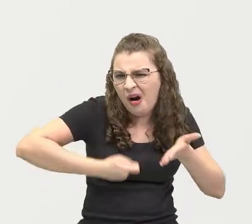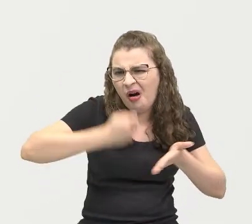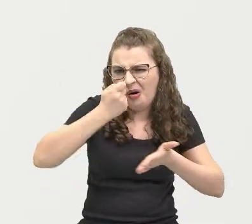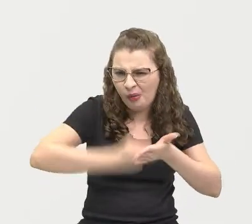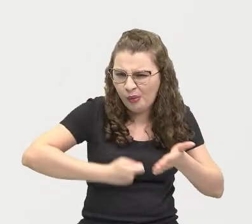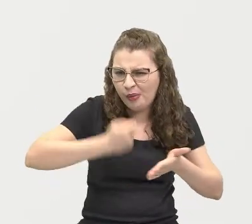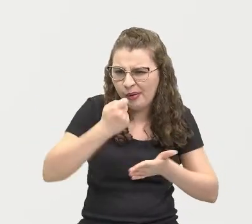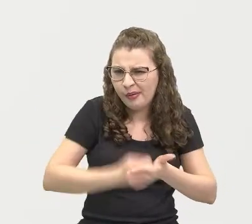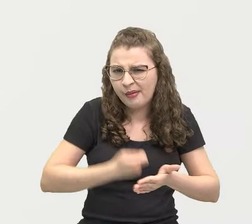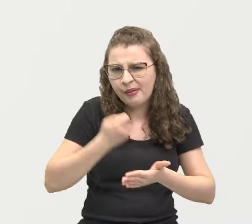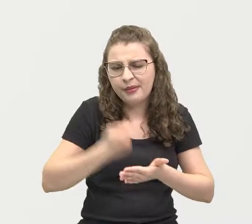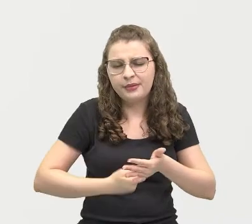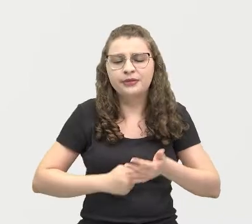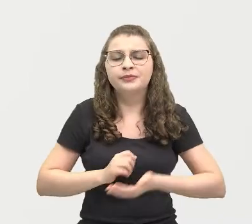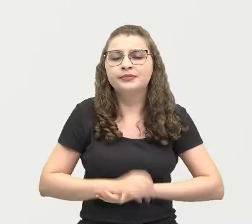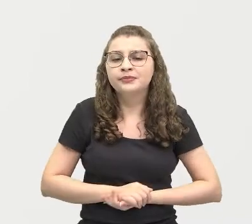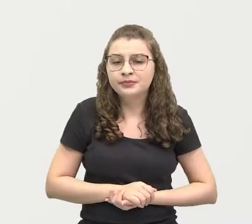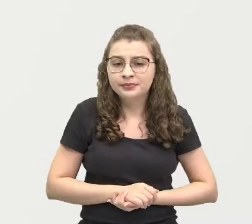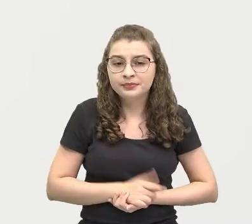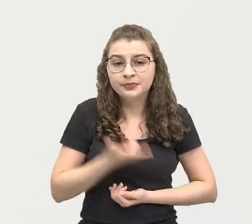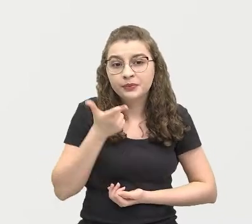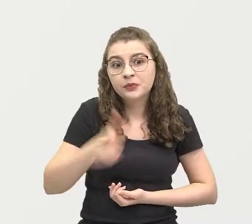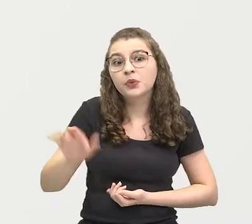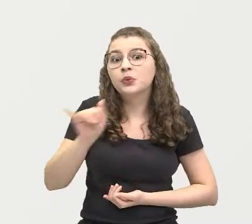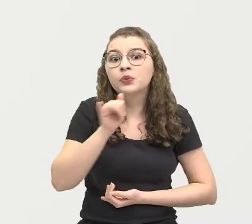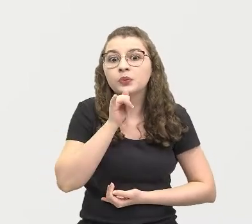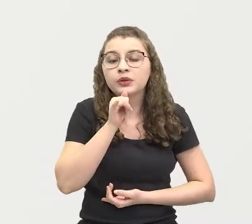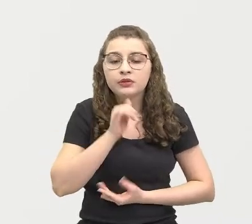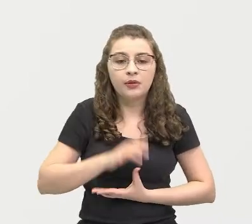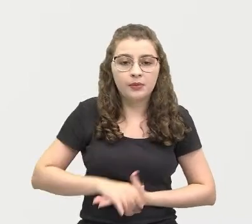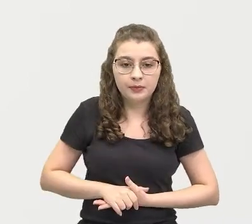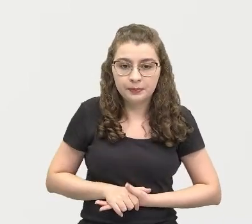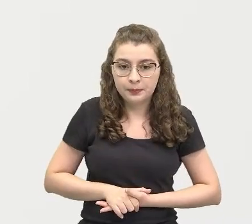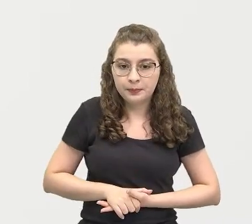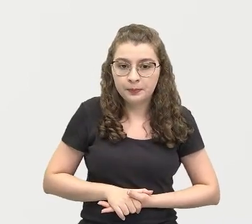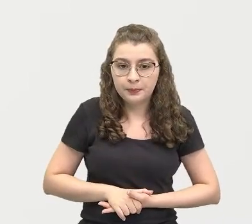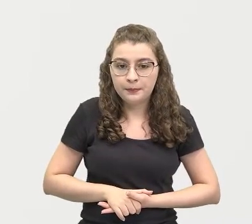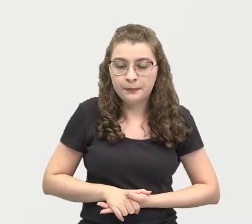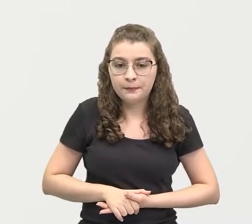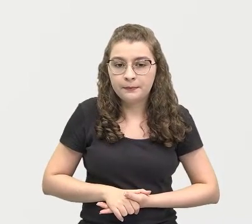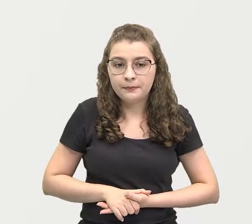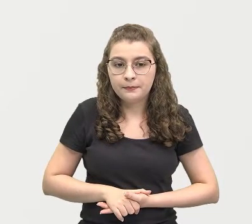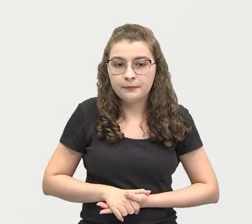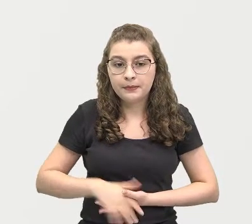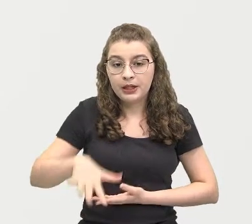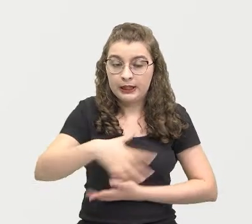pelos direitos deles. Também o que tínhamos aí nessa época aí, olha só, no meio